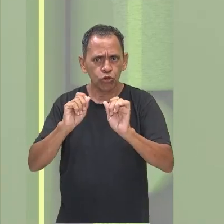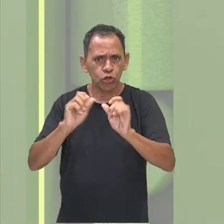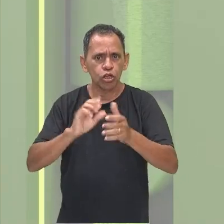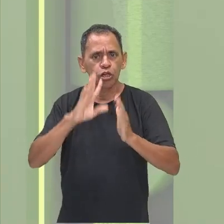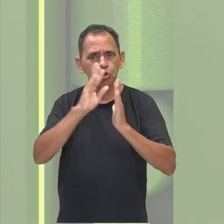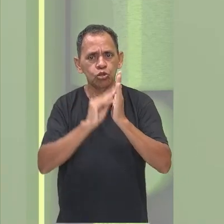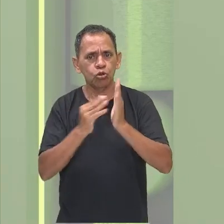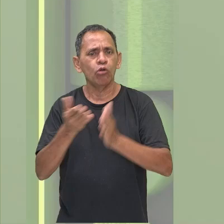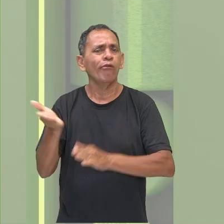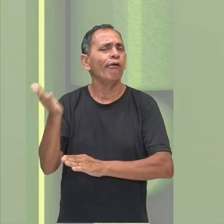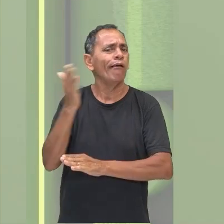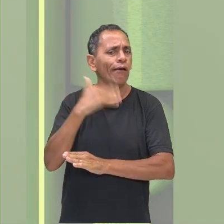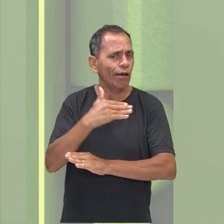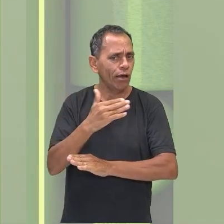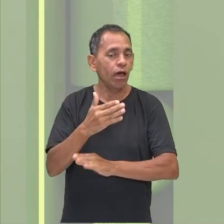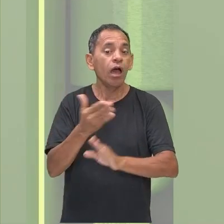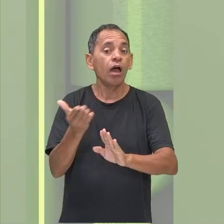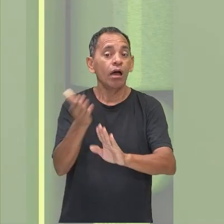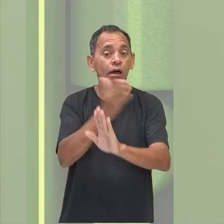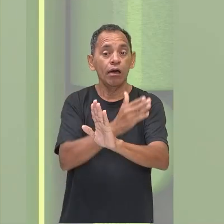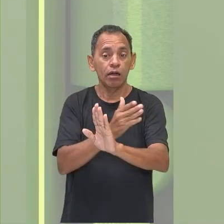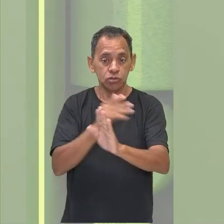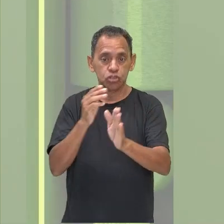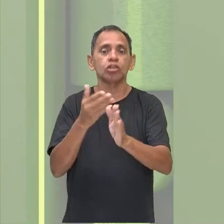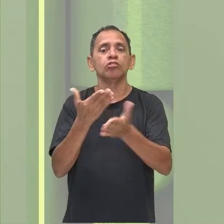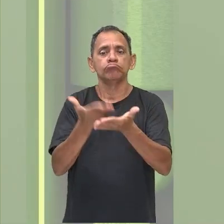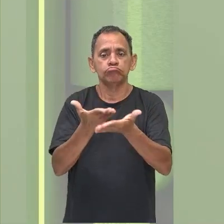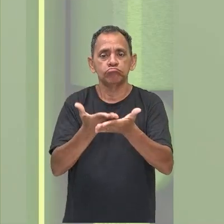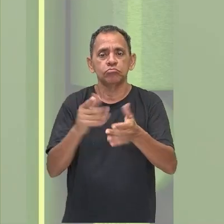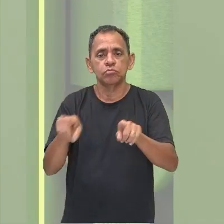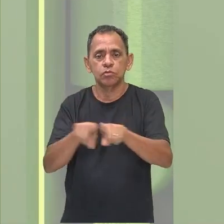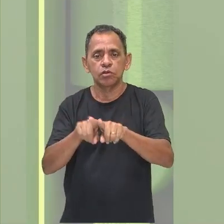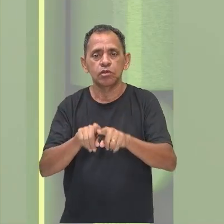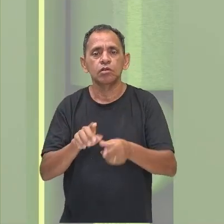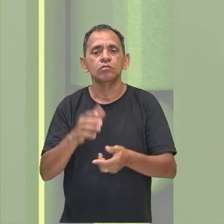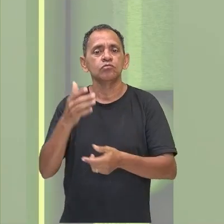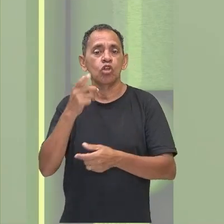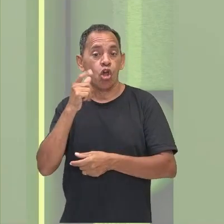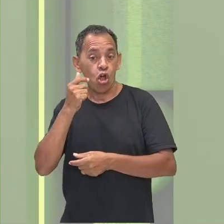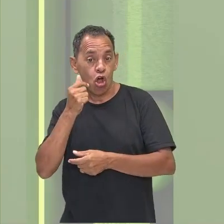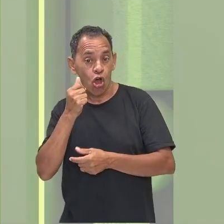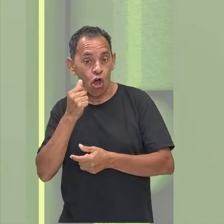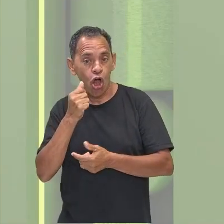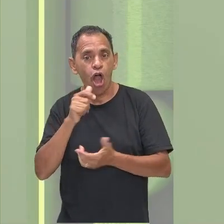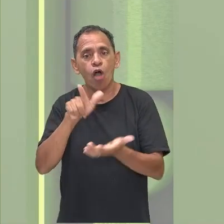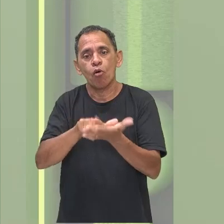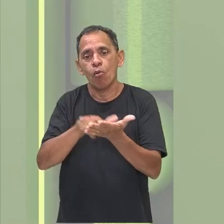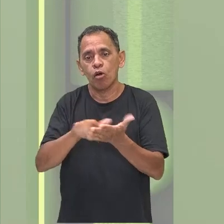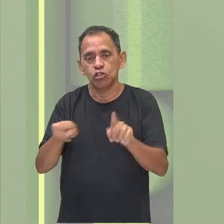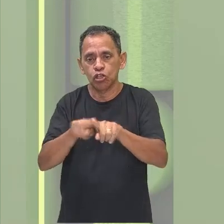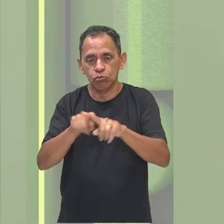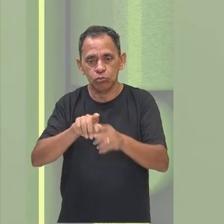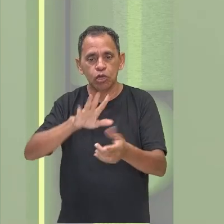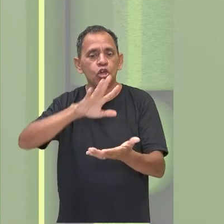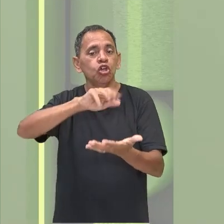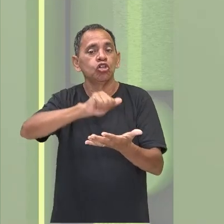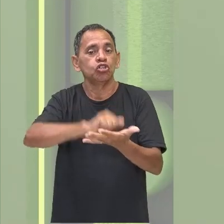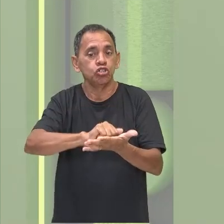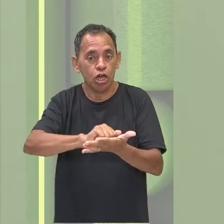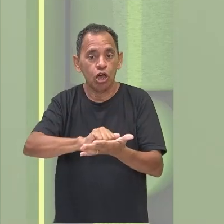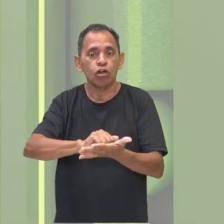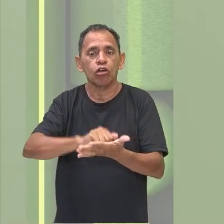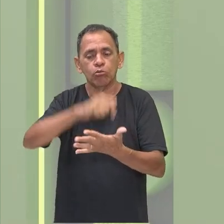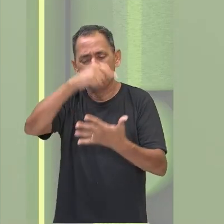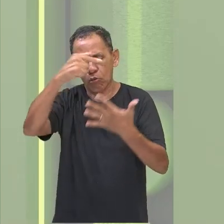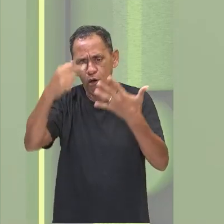passado então peguem lápis peguem o papel vamos Anotar os pontos mais importantes que nós separamos aqui para